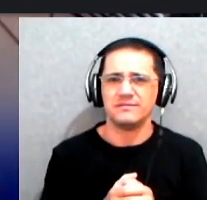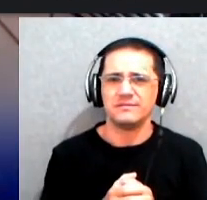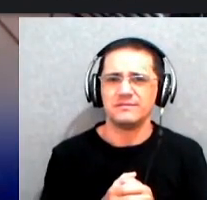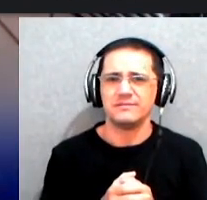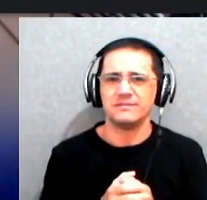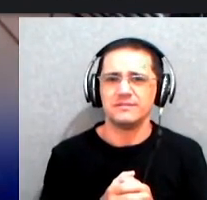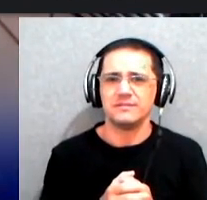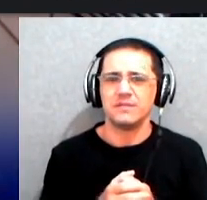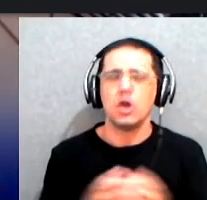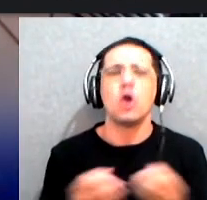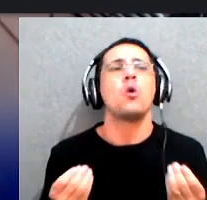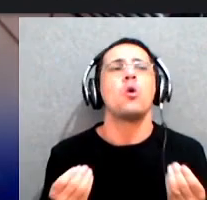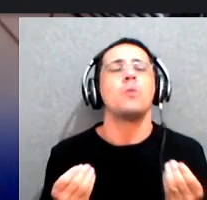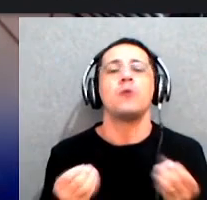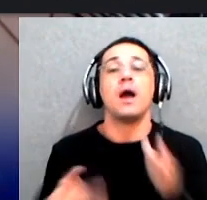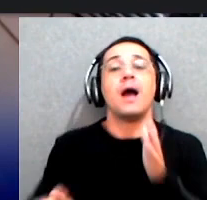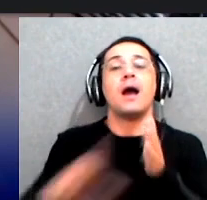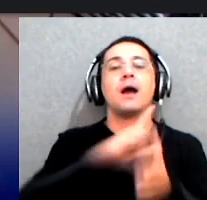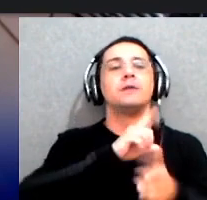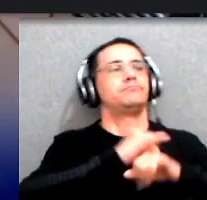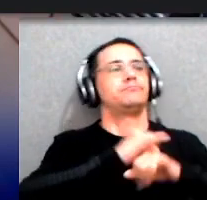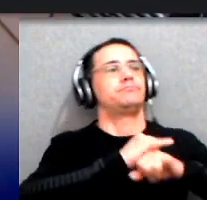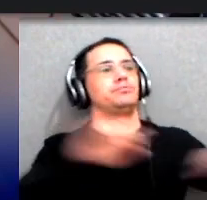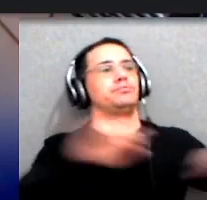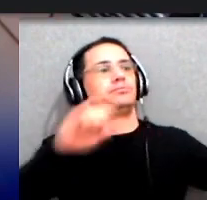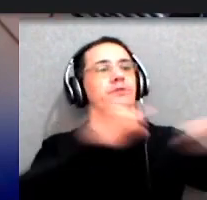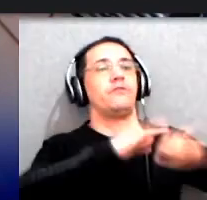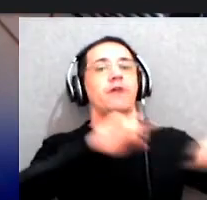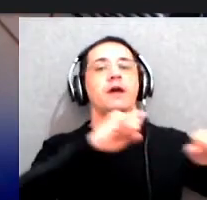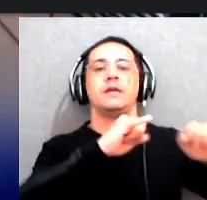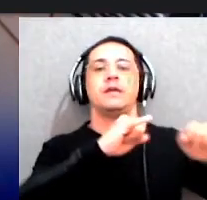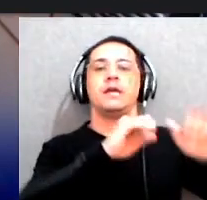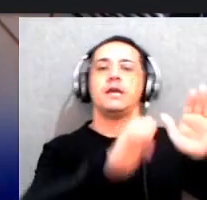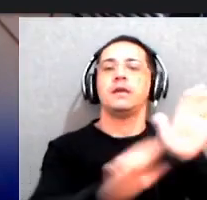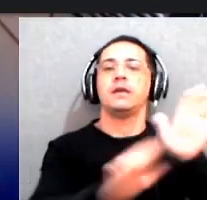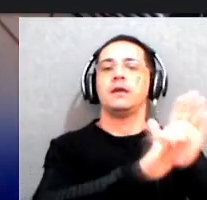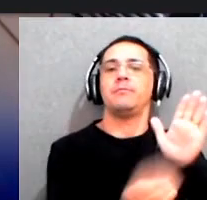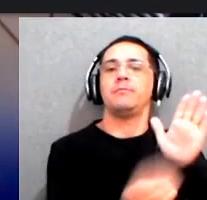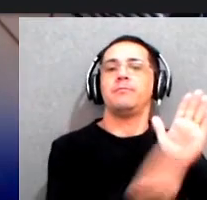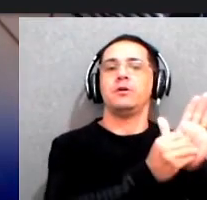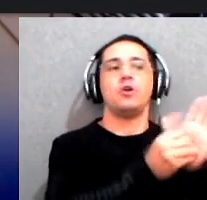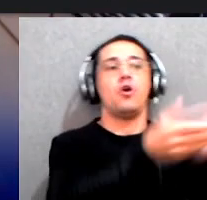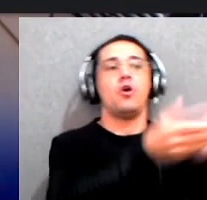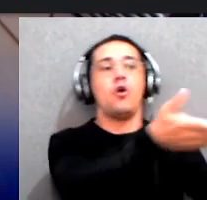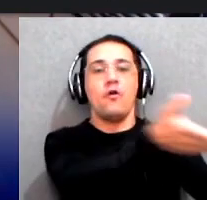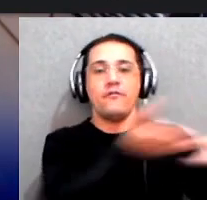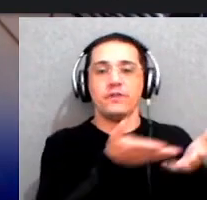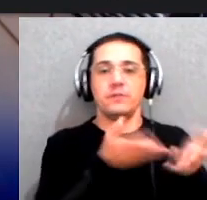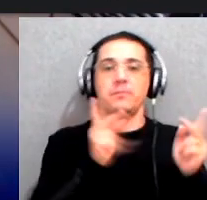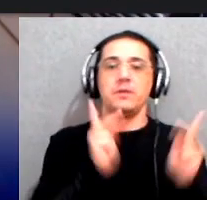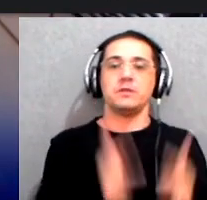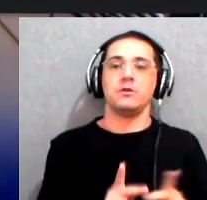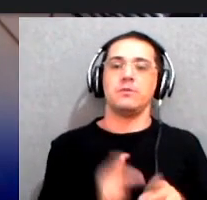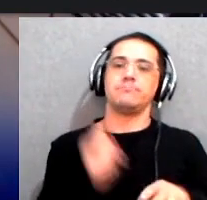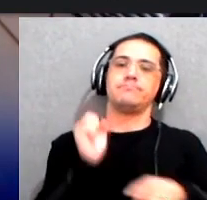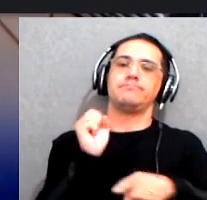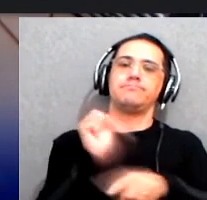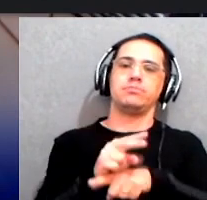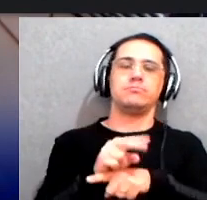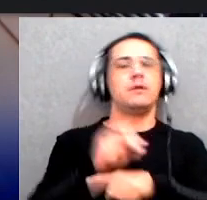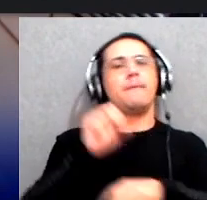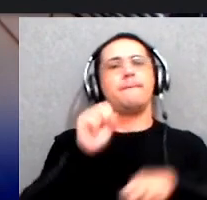assim? Ah, bom, você publica em algum lugar, que eu não sei qual, o convite para que as pessoas possam entrar no Zoom e